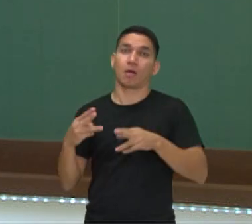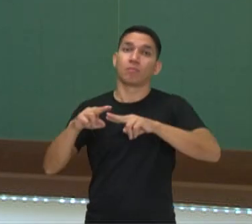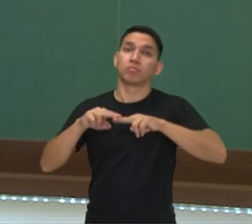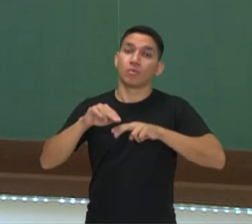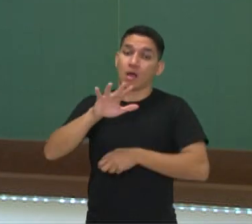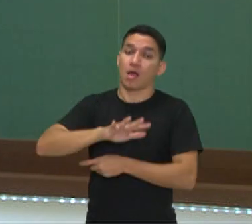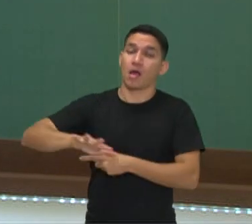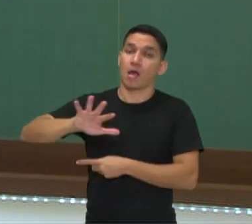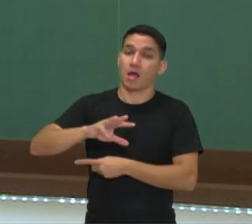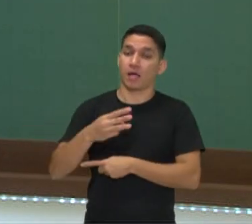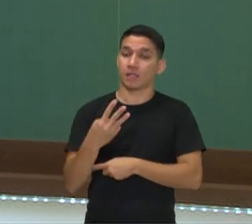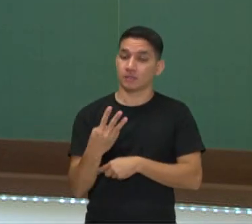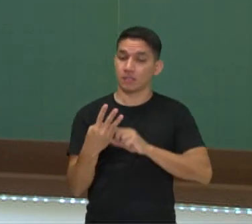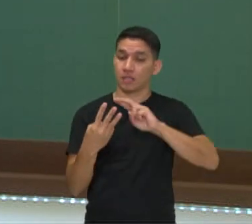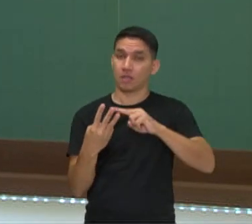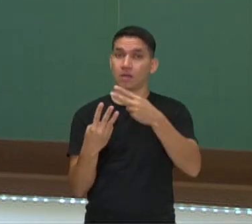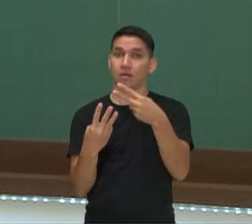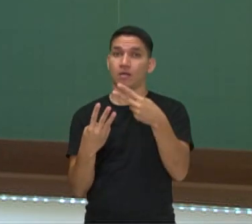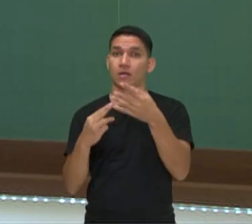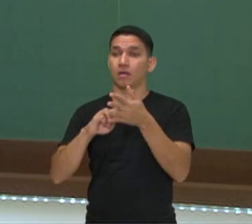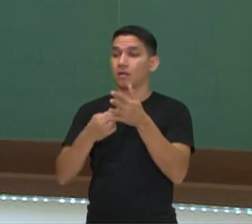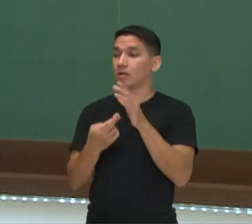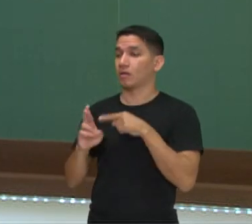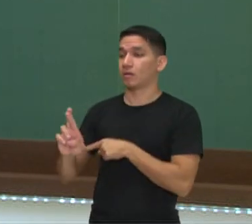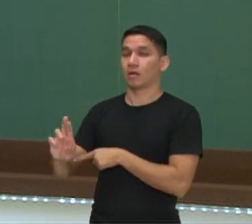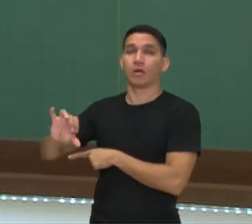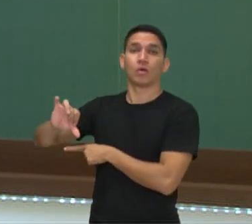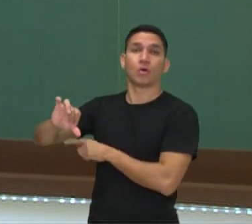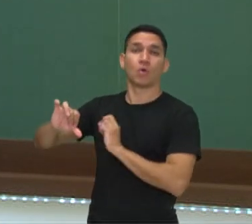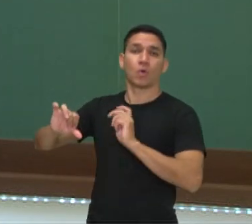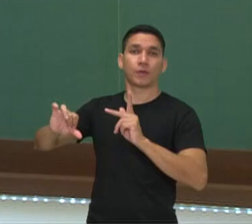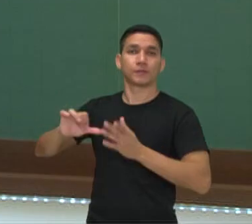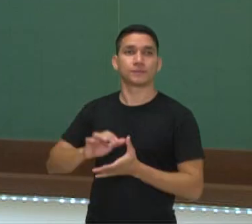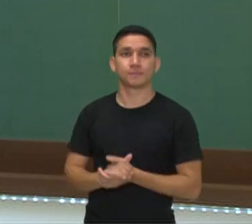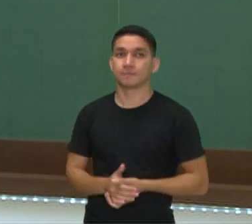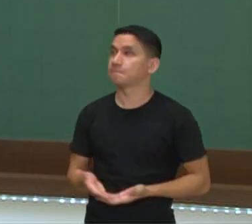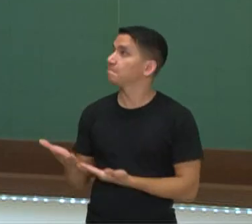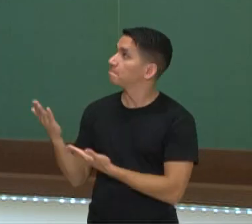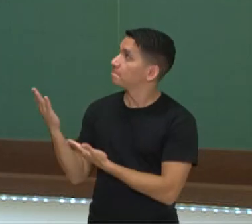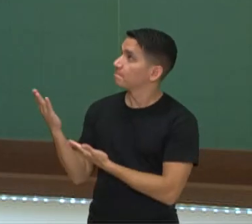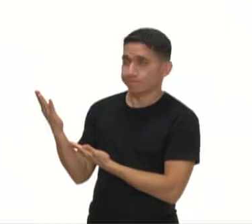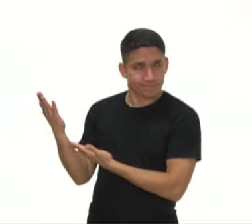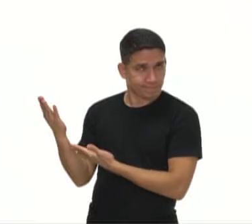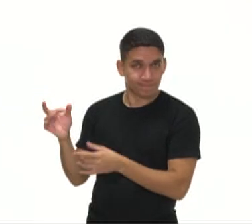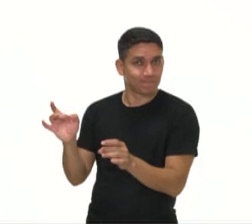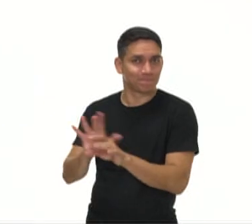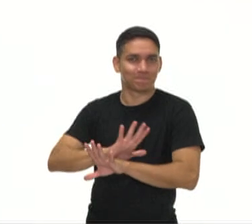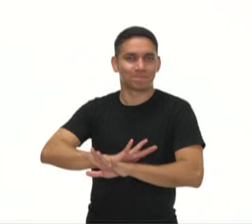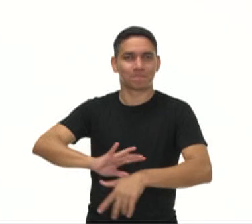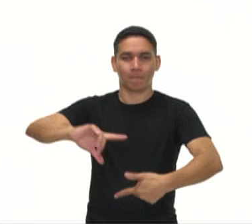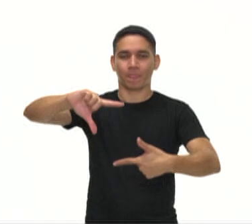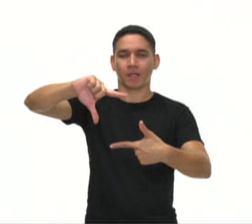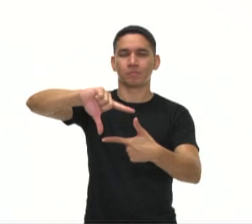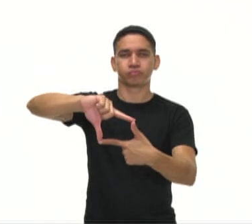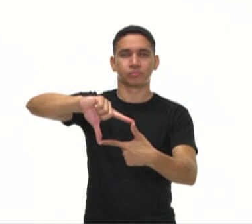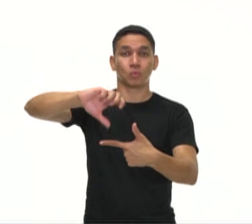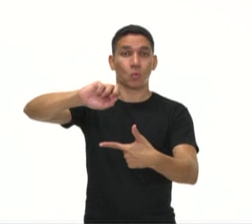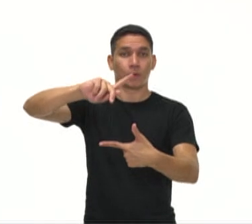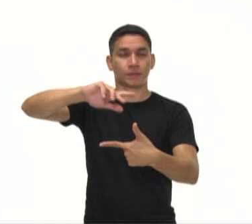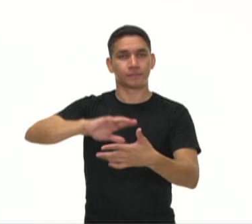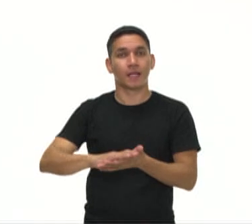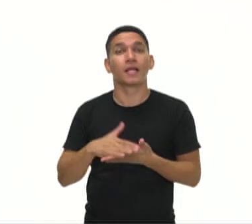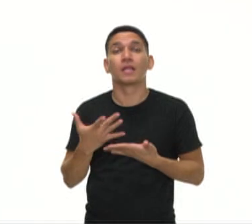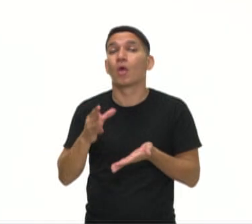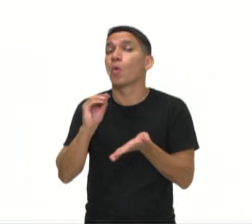área é 3², que é 9, tá bom? Então, olha lá, ó, aí fechou o nosso quadrado. Então, o termo